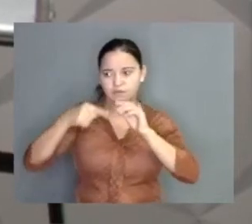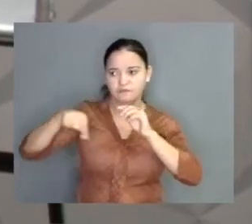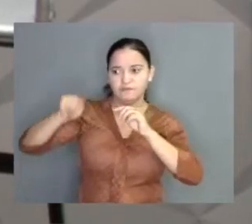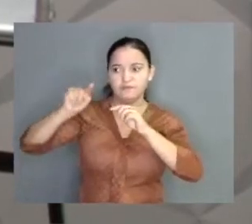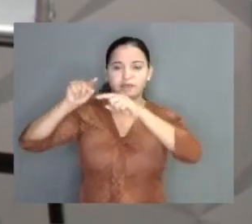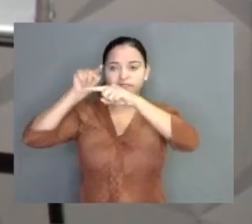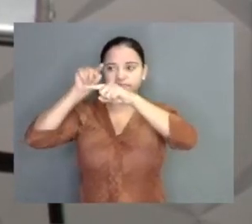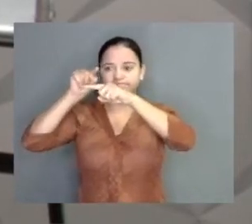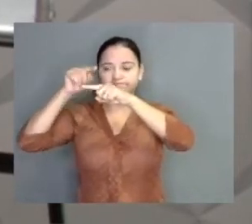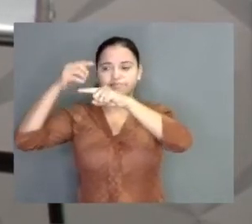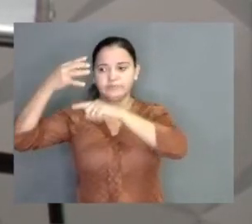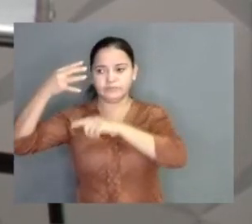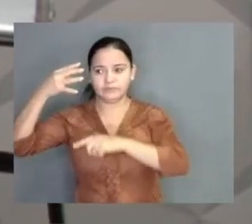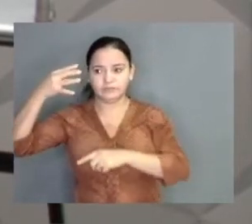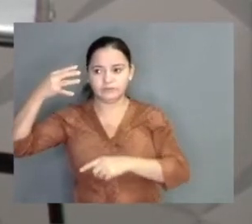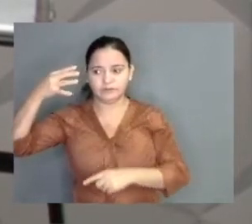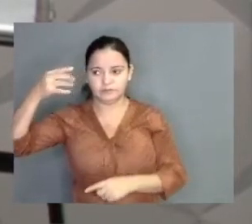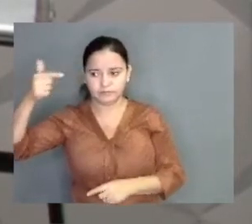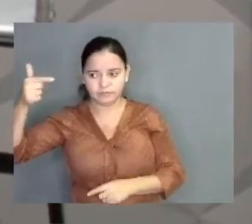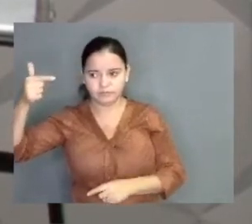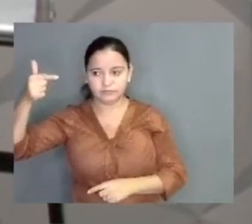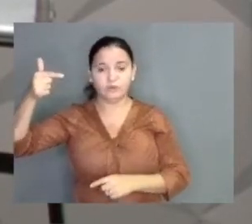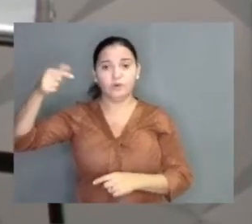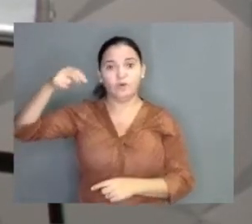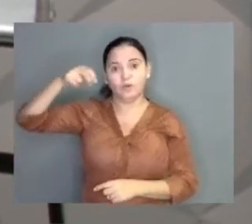E numerador joga para baixo.